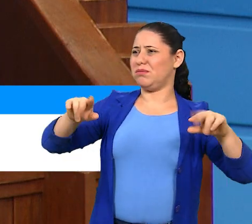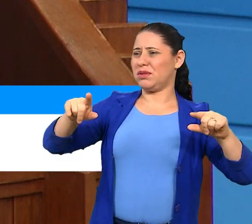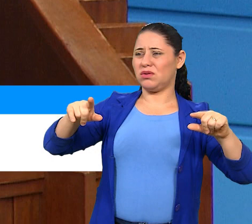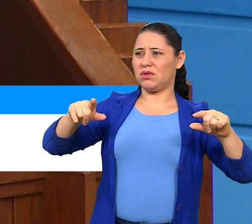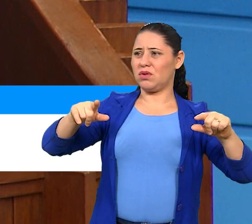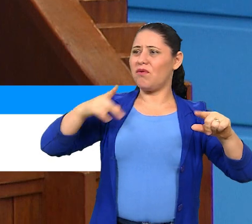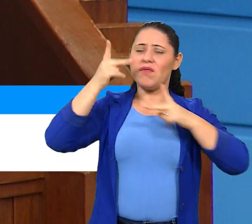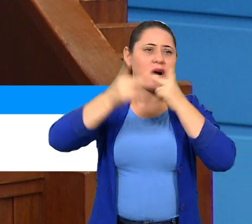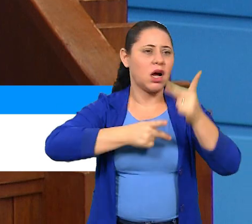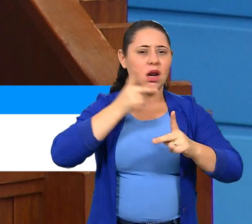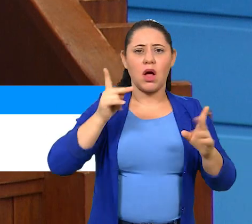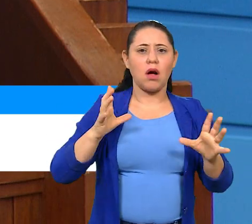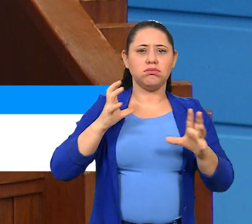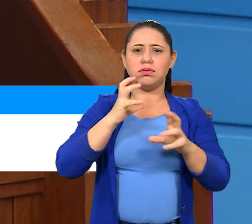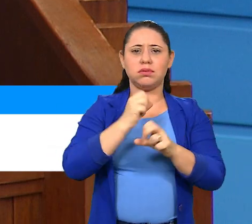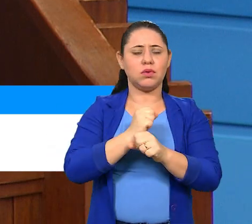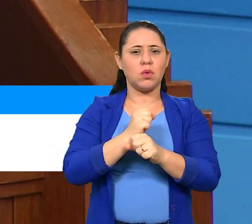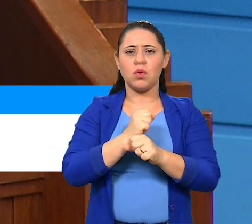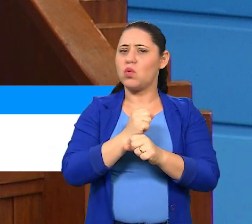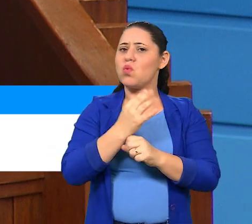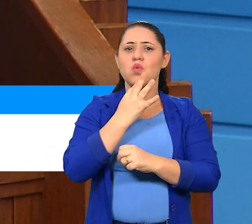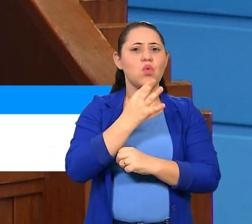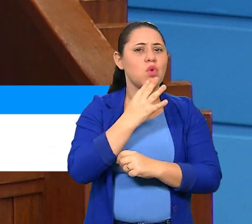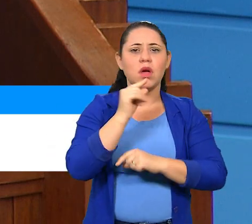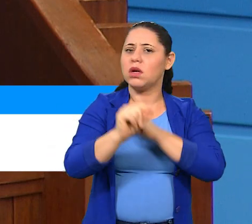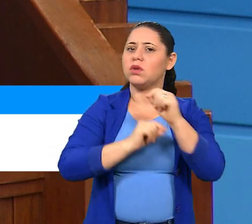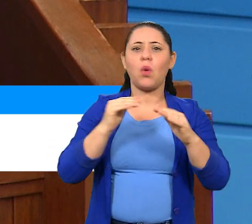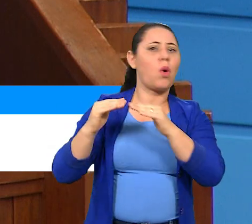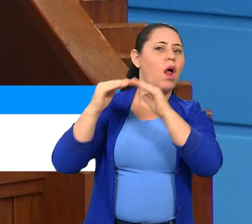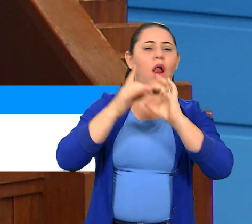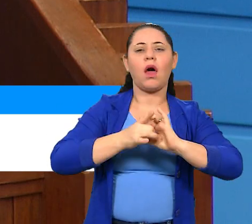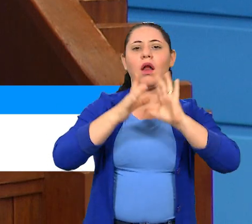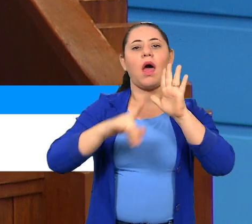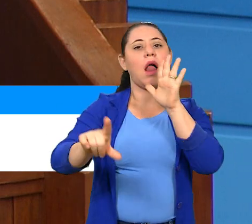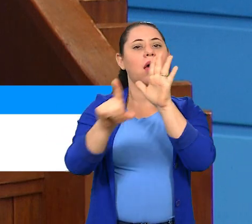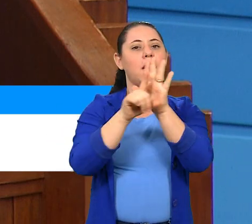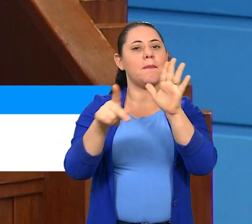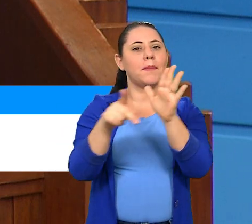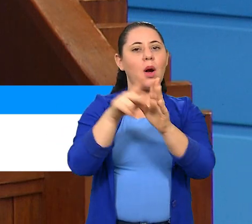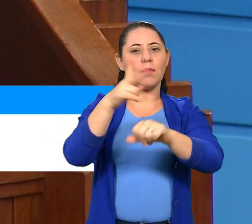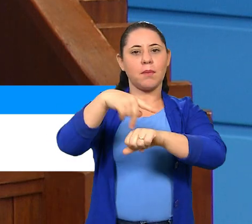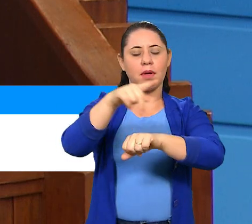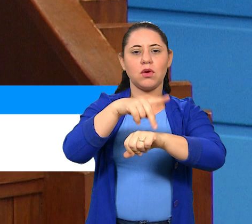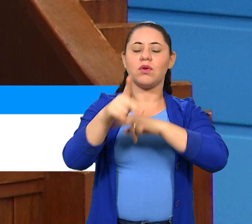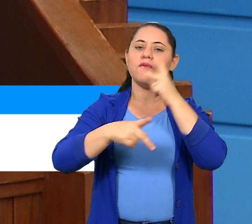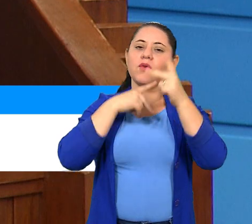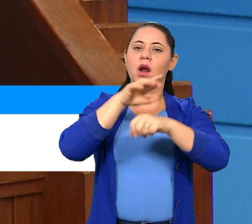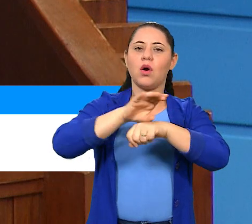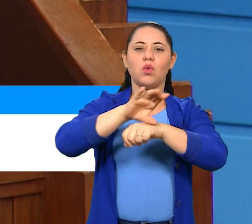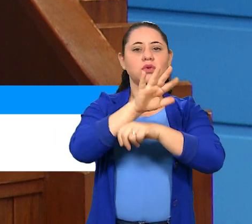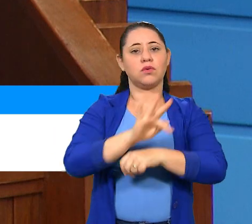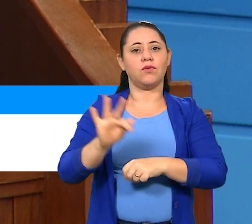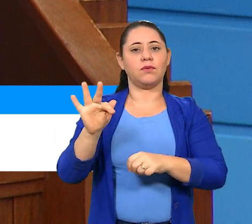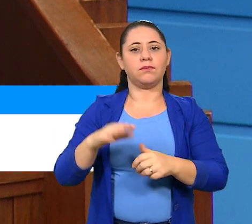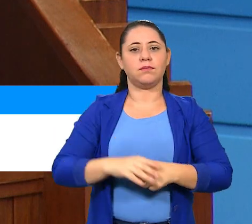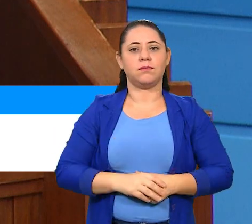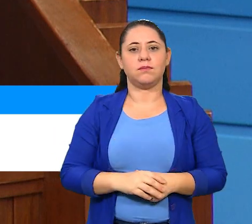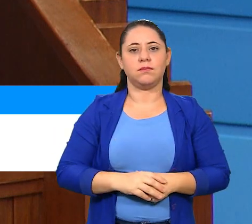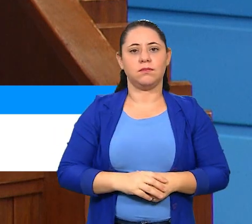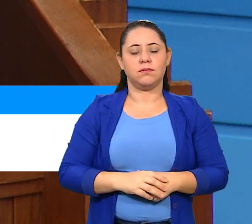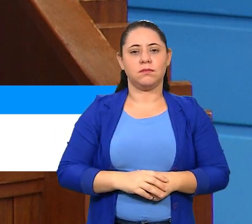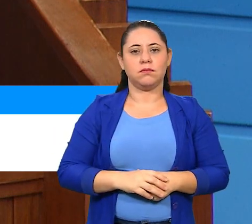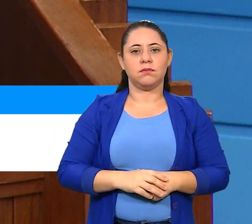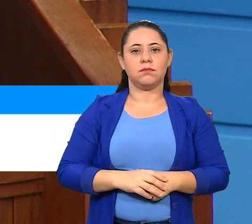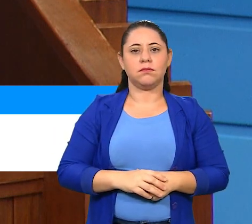que quer entre aquilo que pede entre aquilo que fala um total desconhecimento do que a democracia das leis desse país do